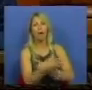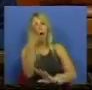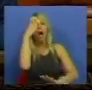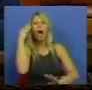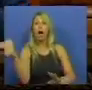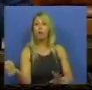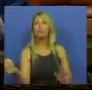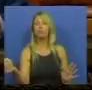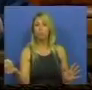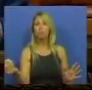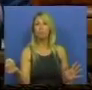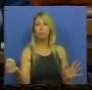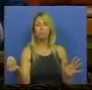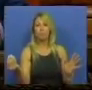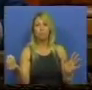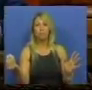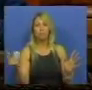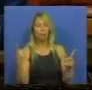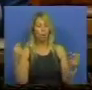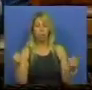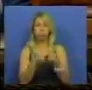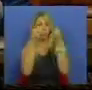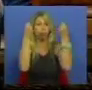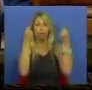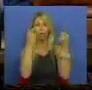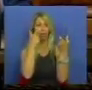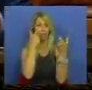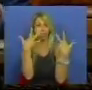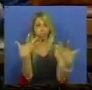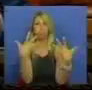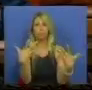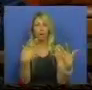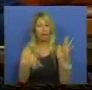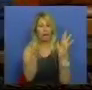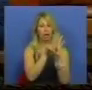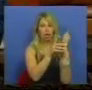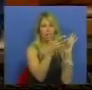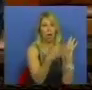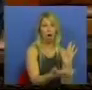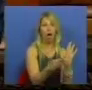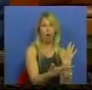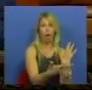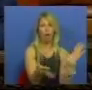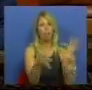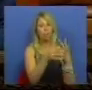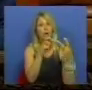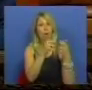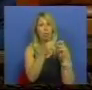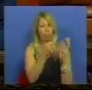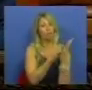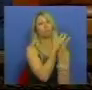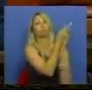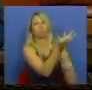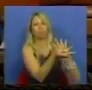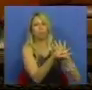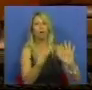acho que, pela colisão evidente com a legislação atual sobre muitos destes problemas, eu creio